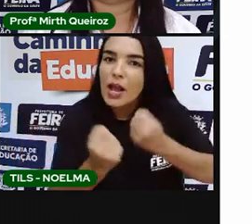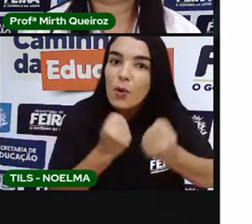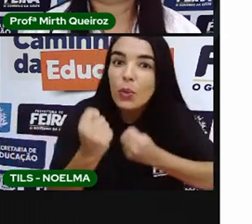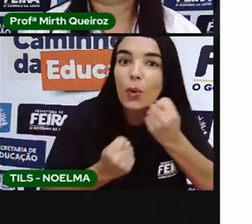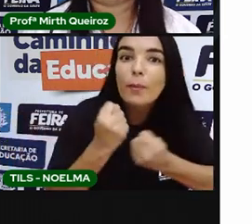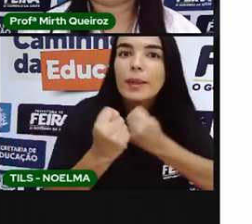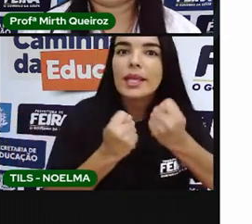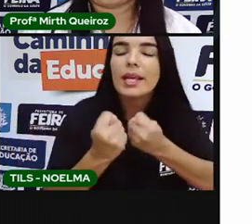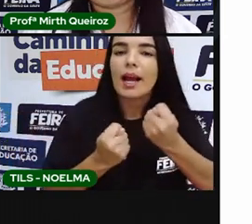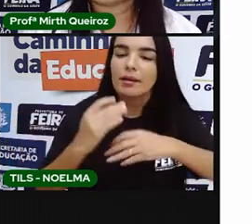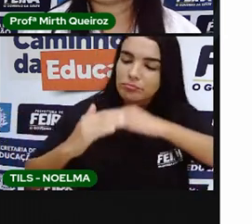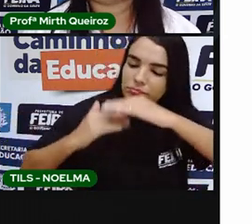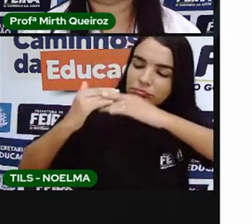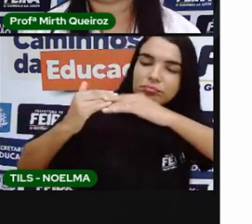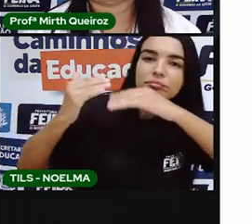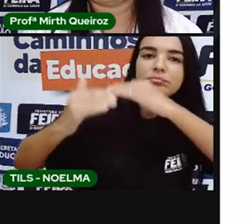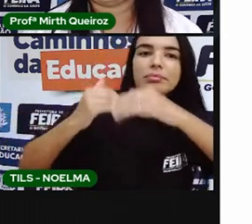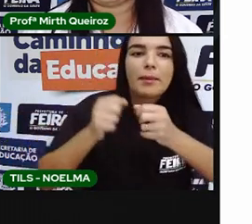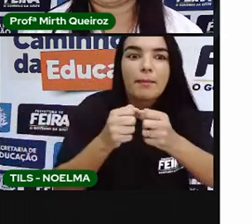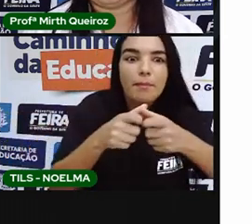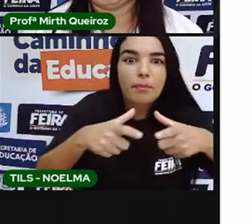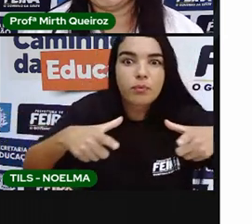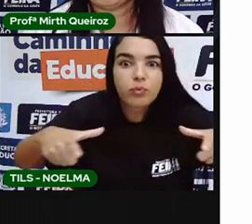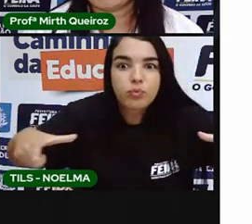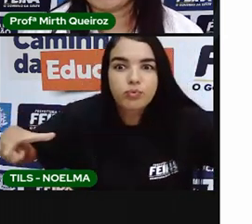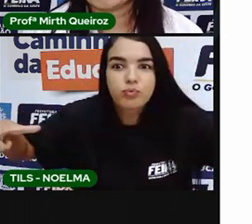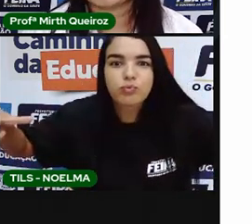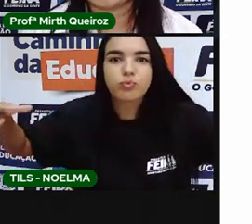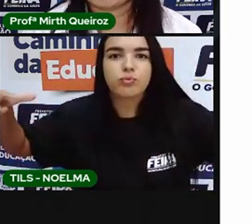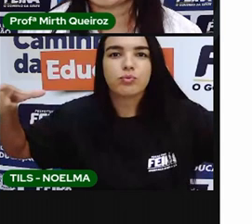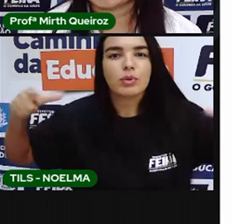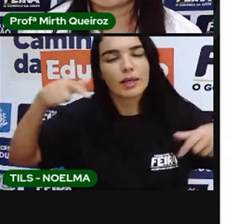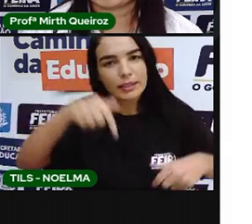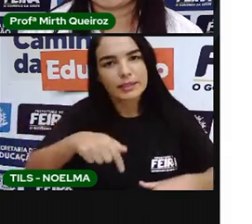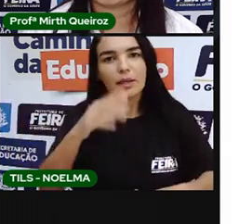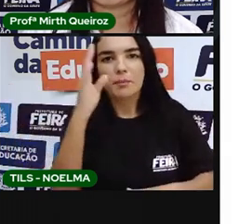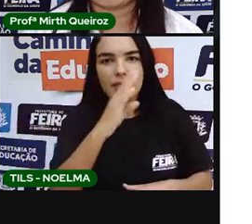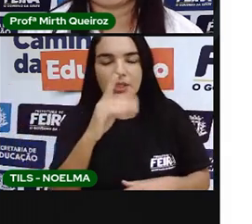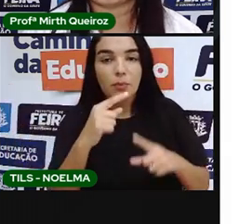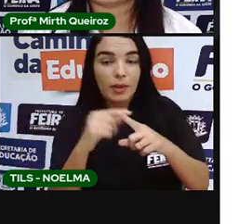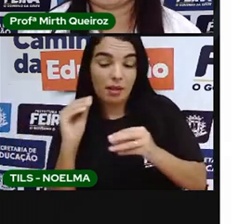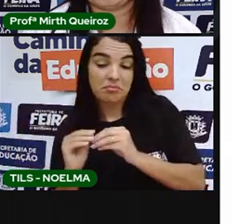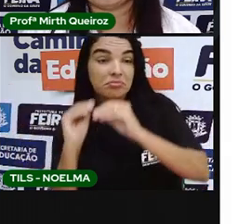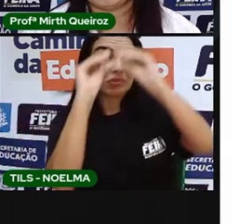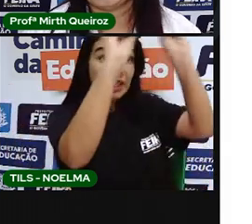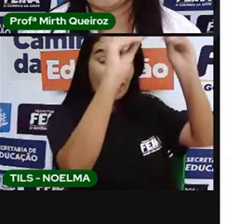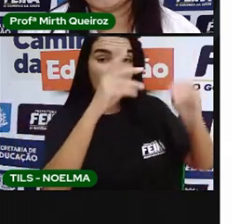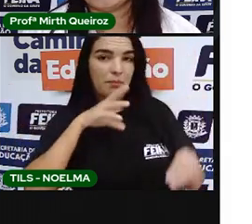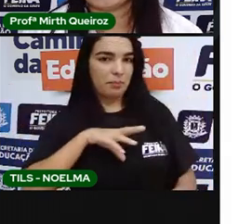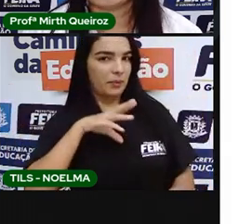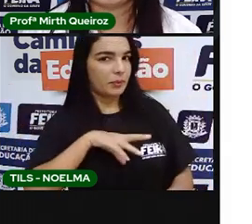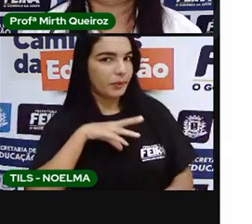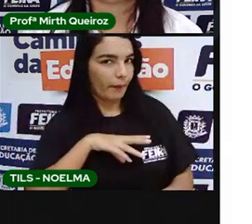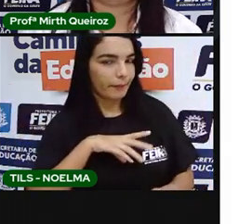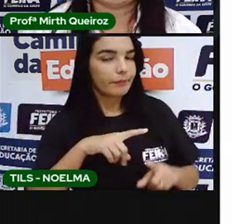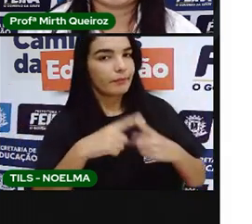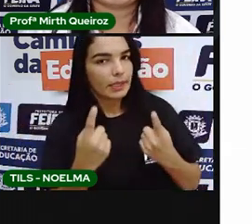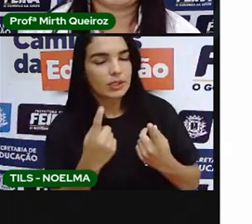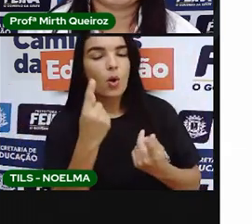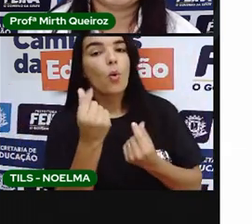começou a crescer né não do Brasil né mas mas para Portugal mais liso o